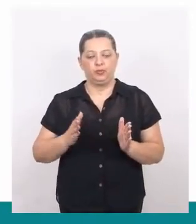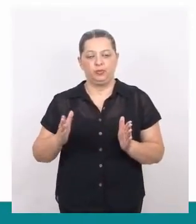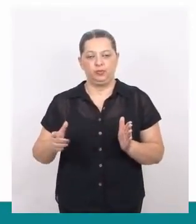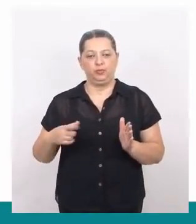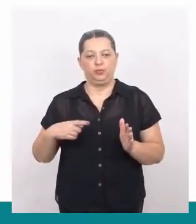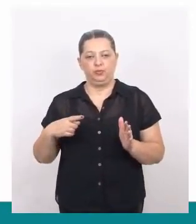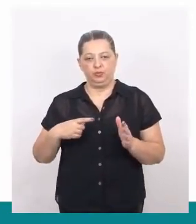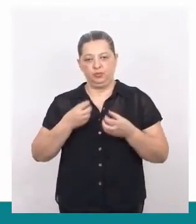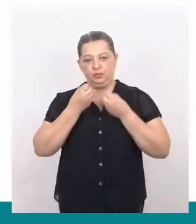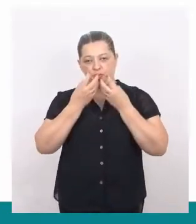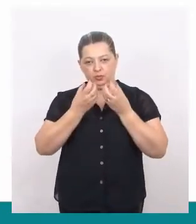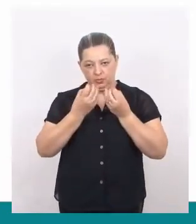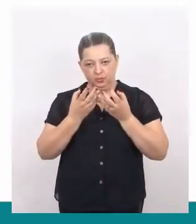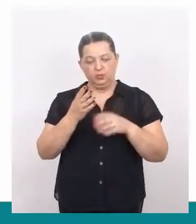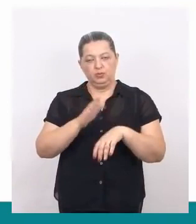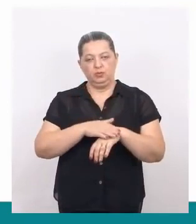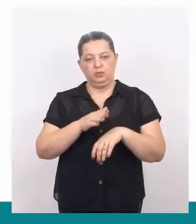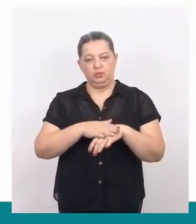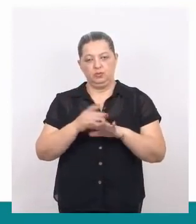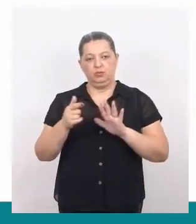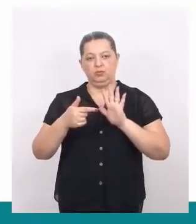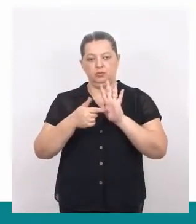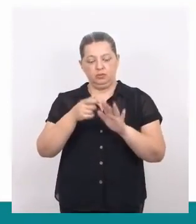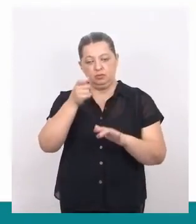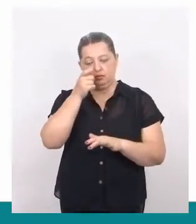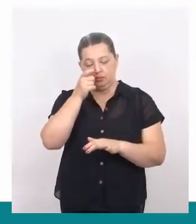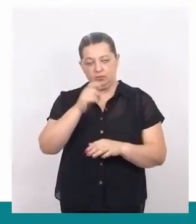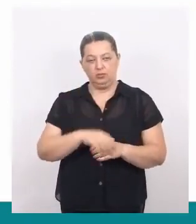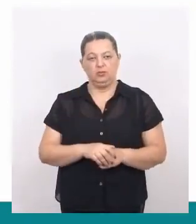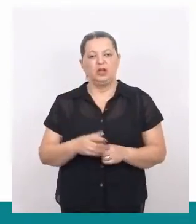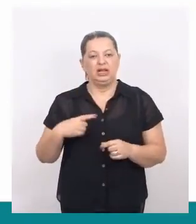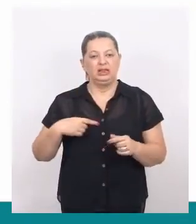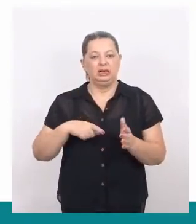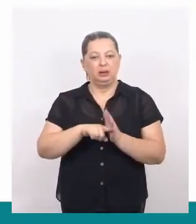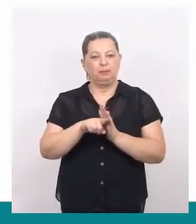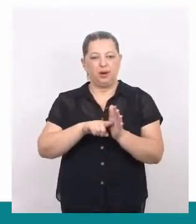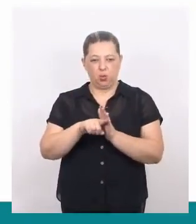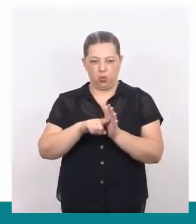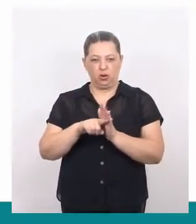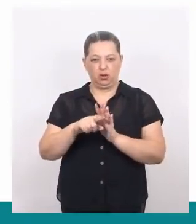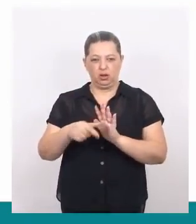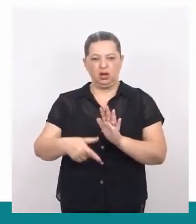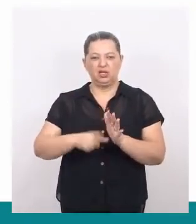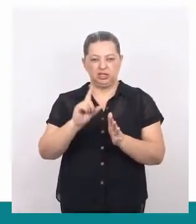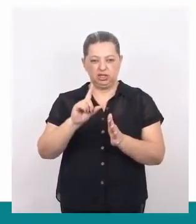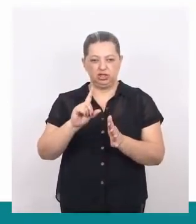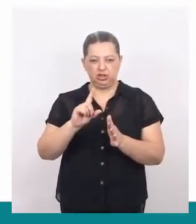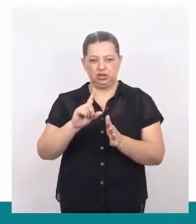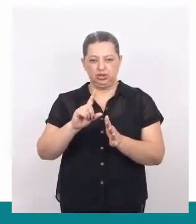que o docente realizou a manifestação de interesse lá, aquele mini questionário antes de manifestar interesse.